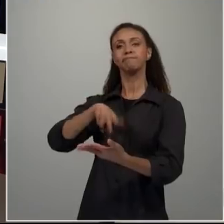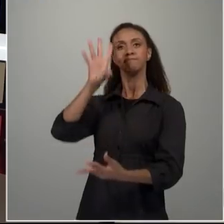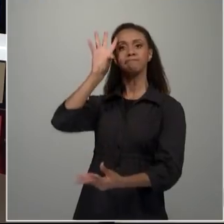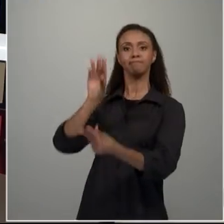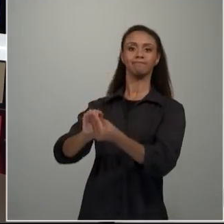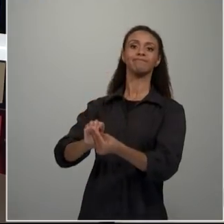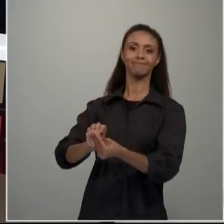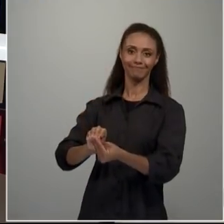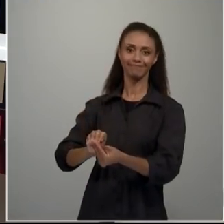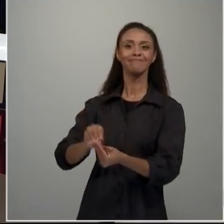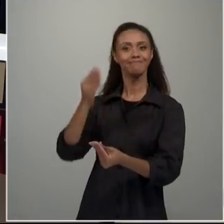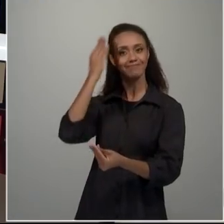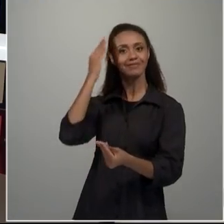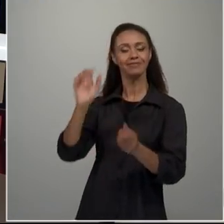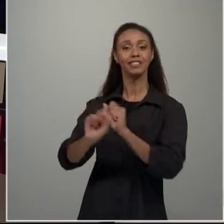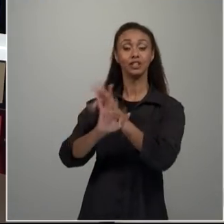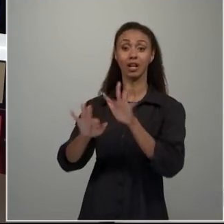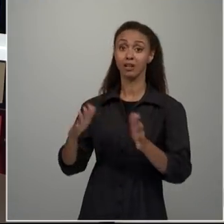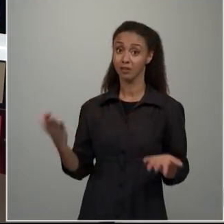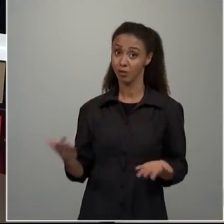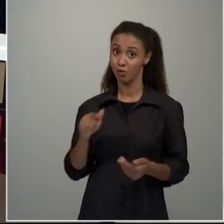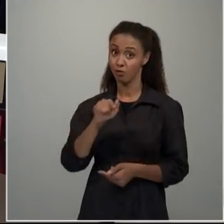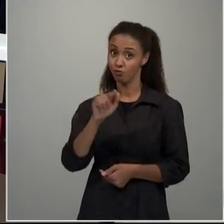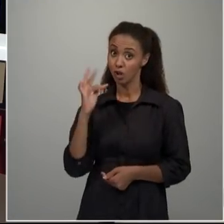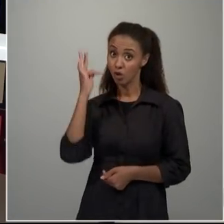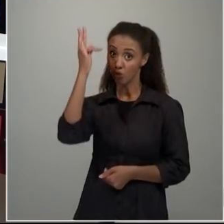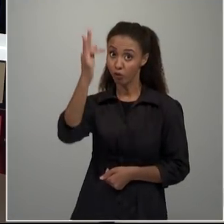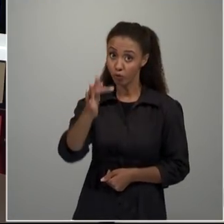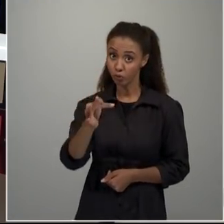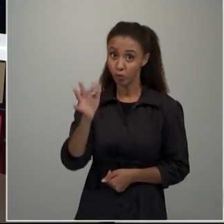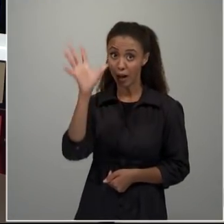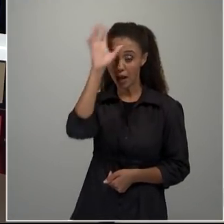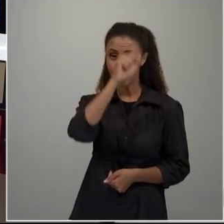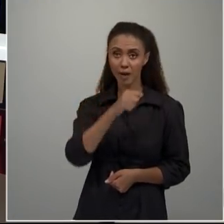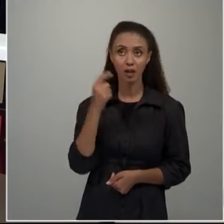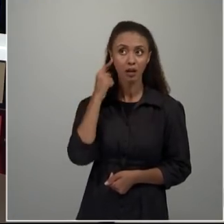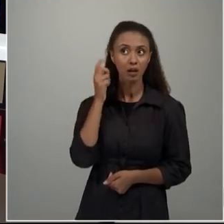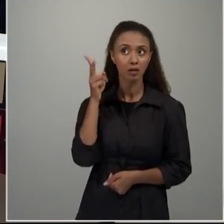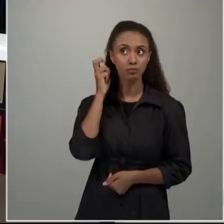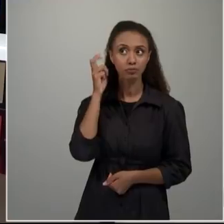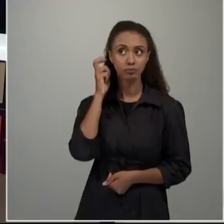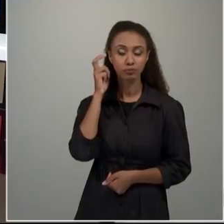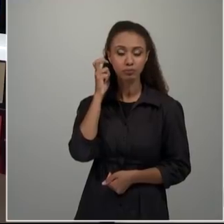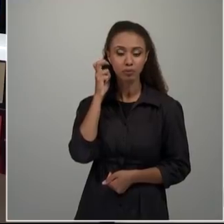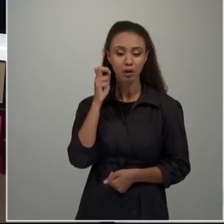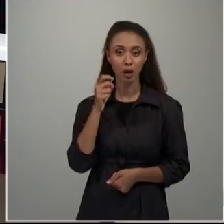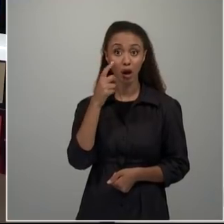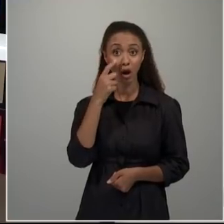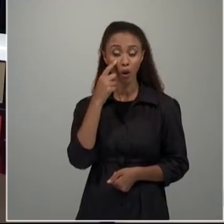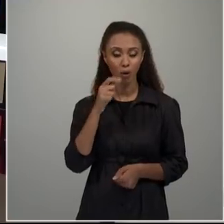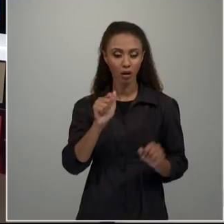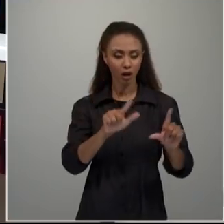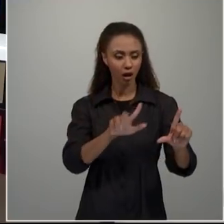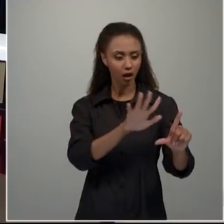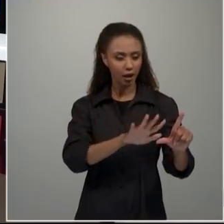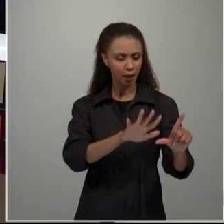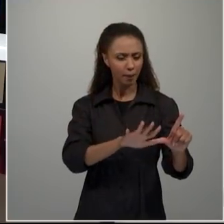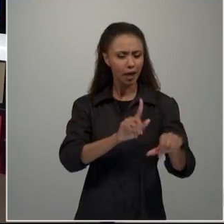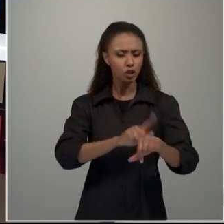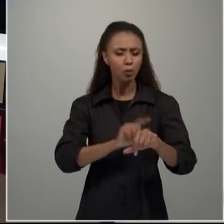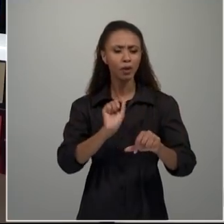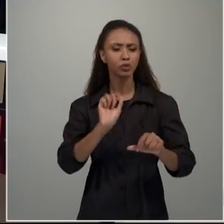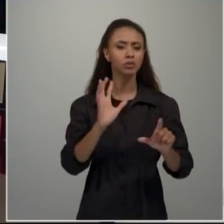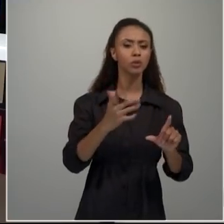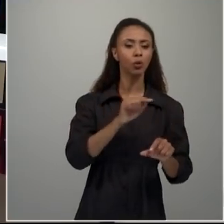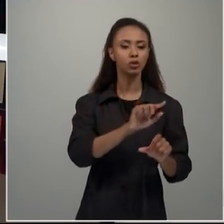na frente que forem trabalhar com lecionei eu digo pra você presta foca a atenção na imagem na situação e aí você vai tentar buscar